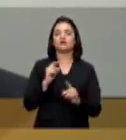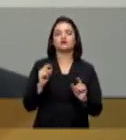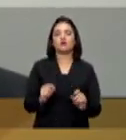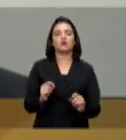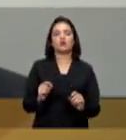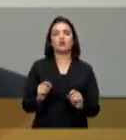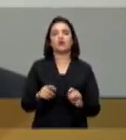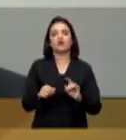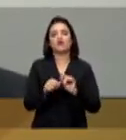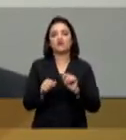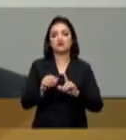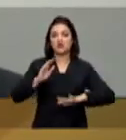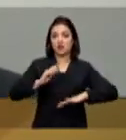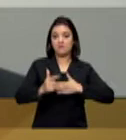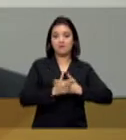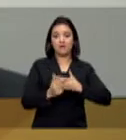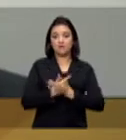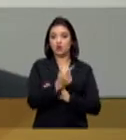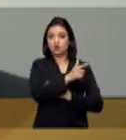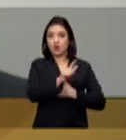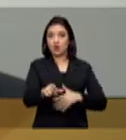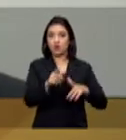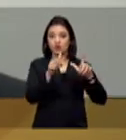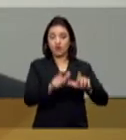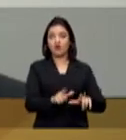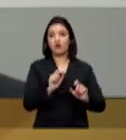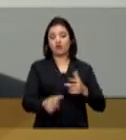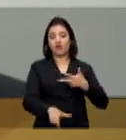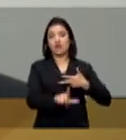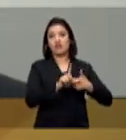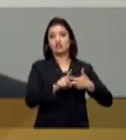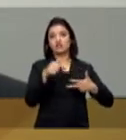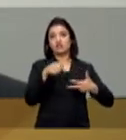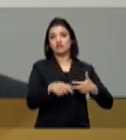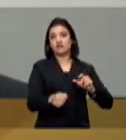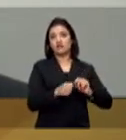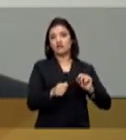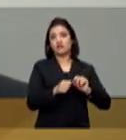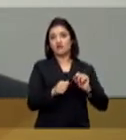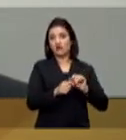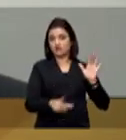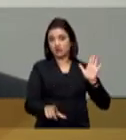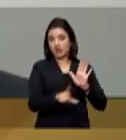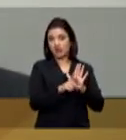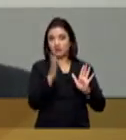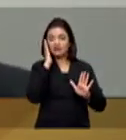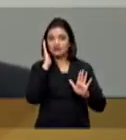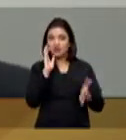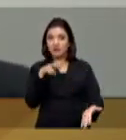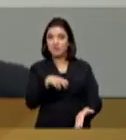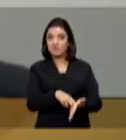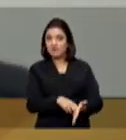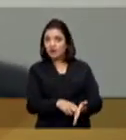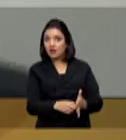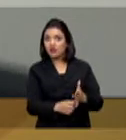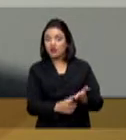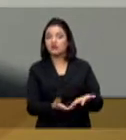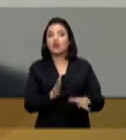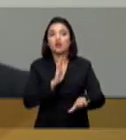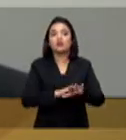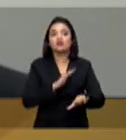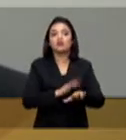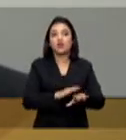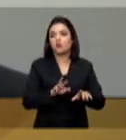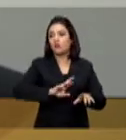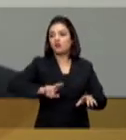poderes, cabendo ao Poder Legislativo a adoção de política criminal em que se estabelece a quantidade da pena em abstrato que